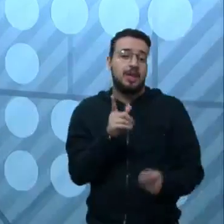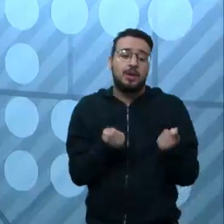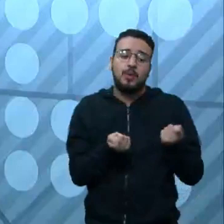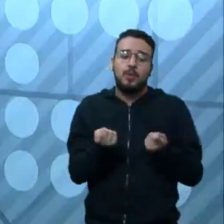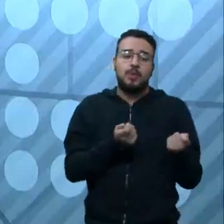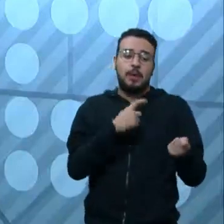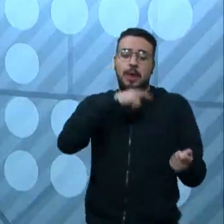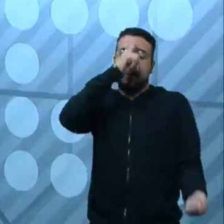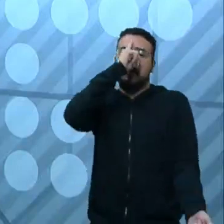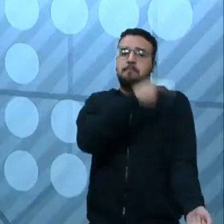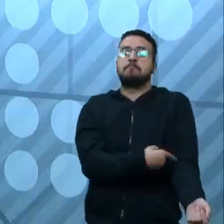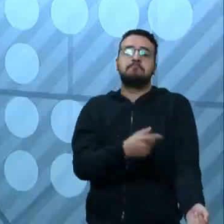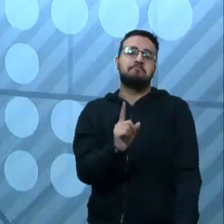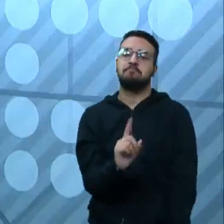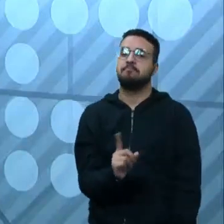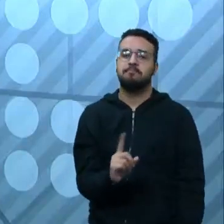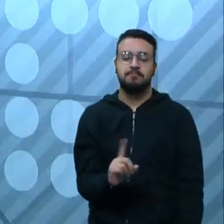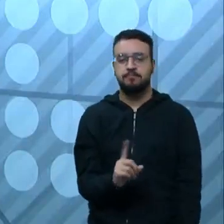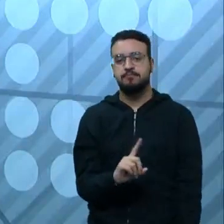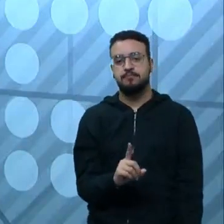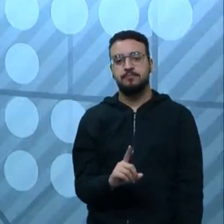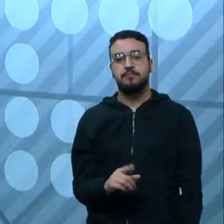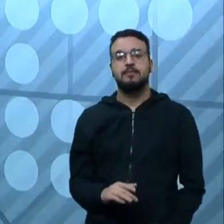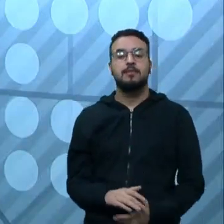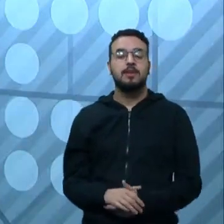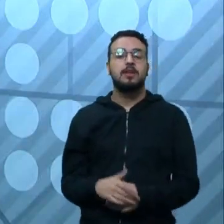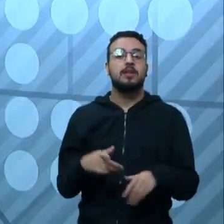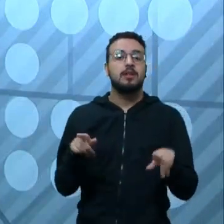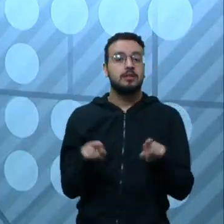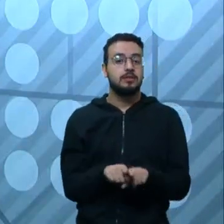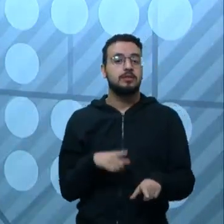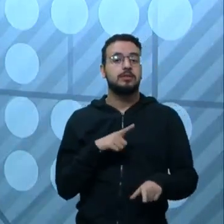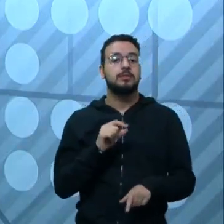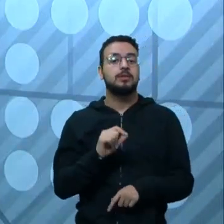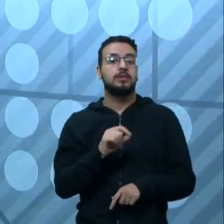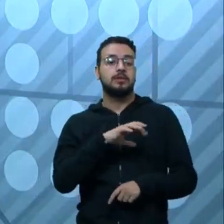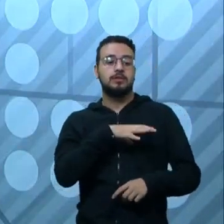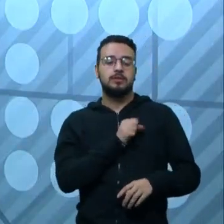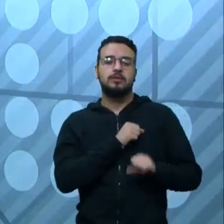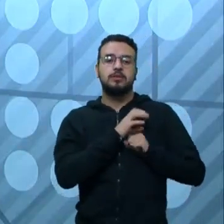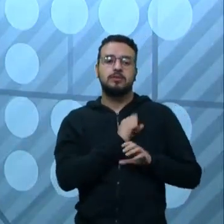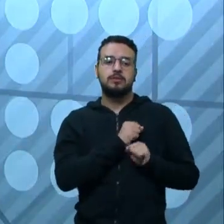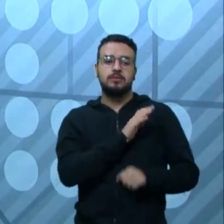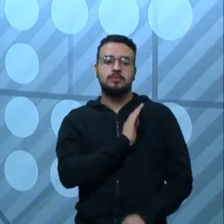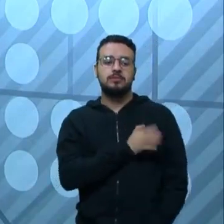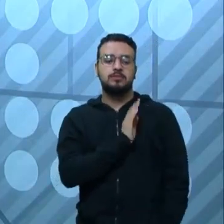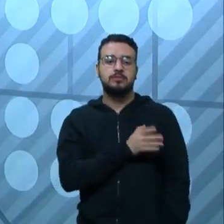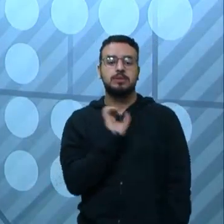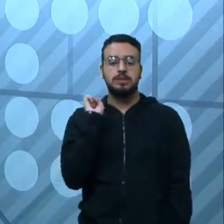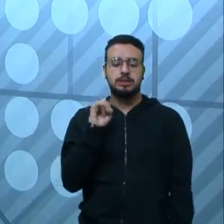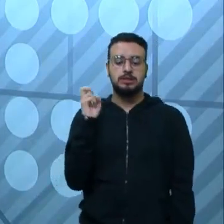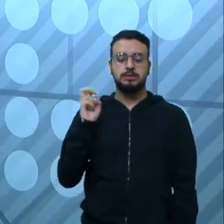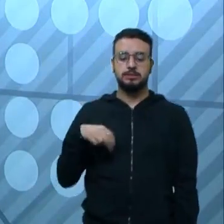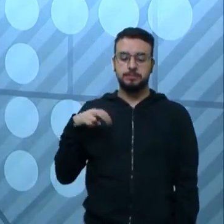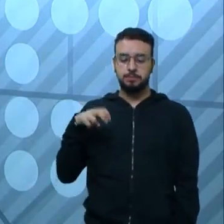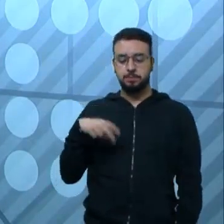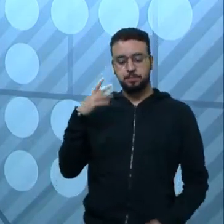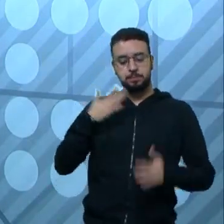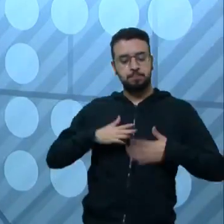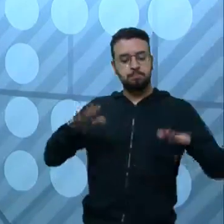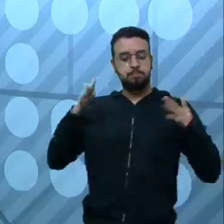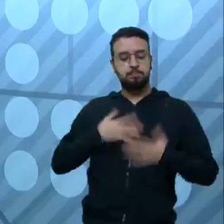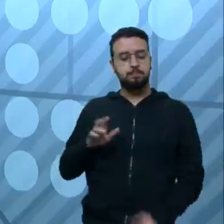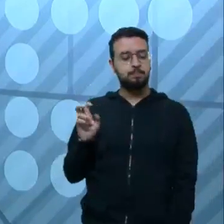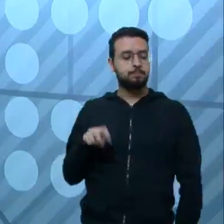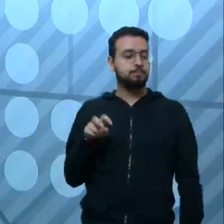Então você tem quem vai regular isso. A mesma coisa serve para a sua frequência cardíaca. Então, se você está andando na rua, está tranquilo e